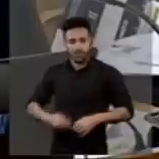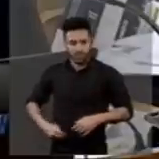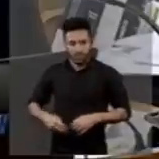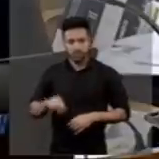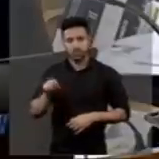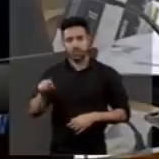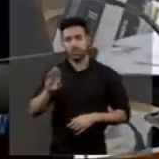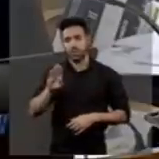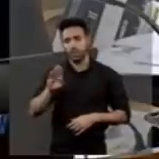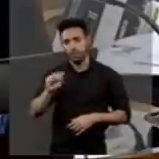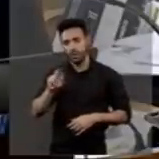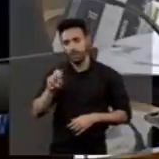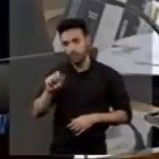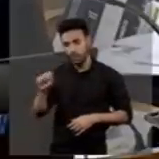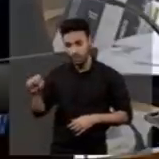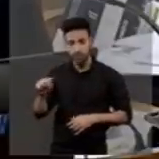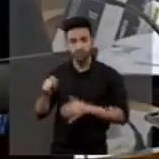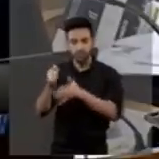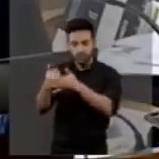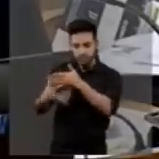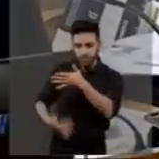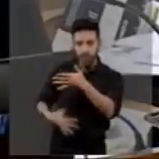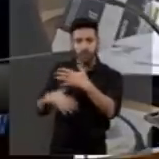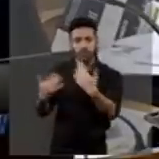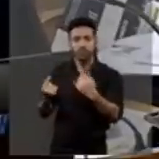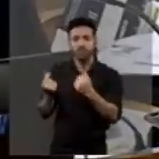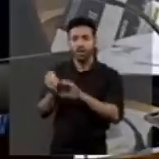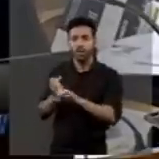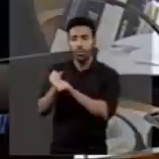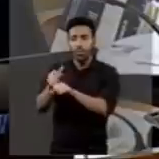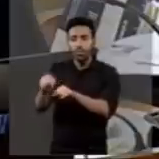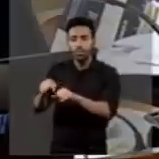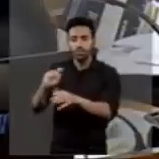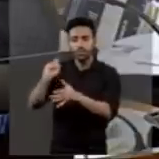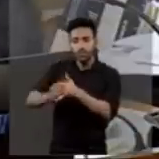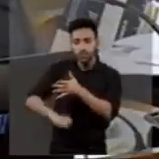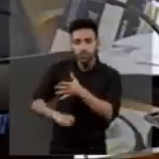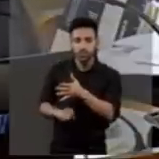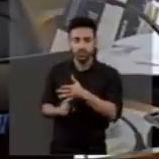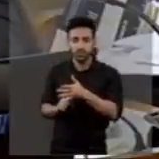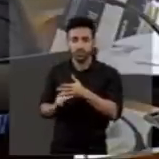diz respeito ao montante de tributos para possibilitar